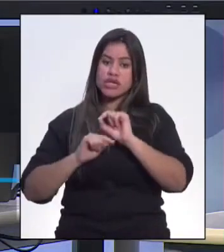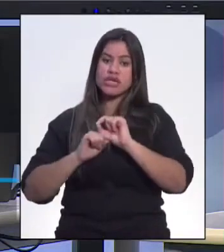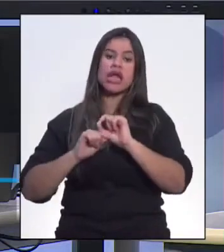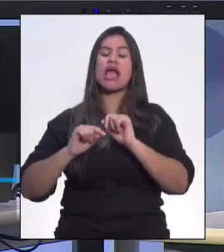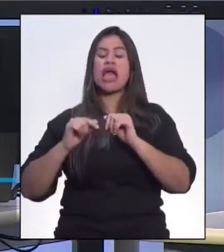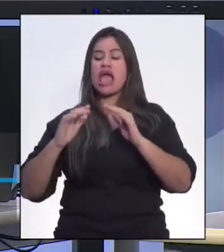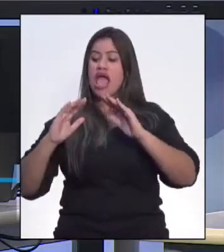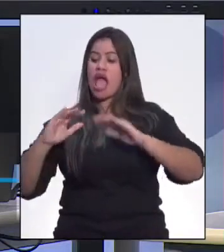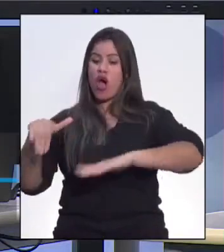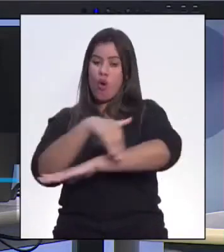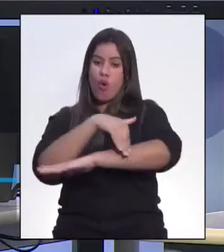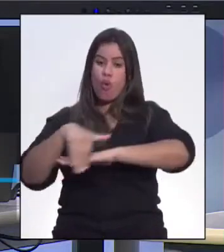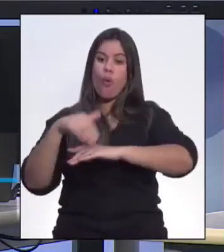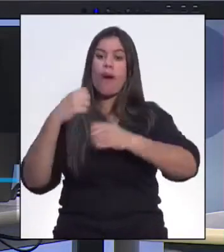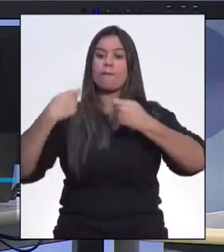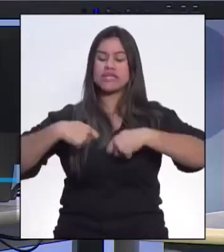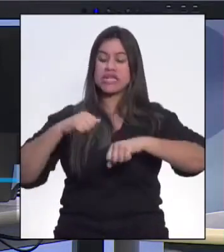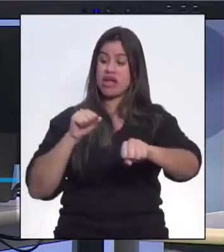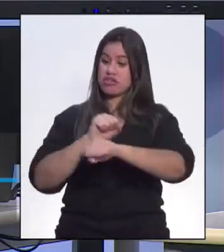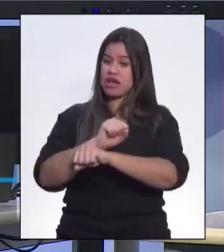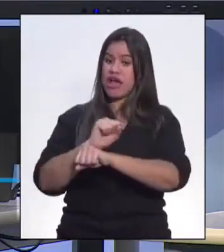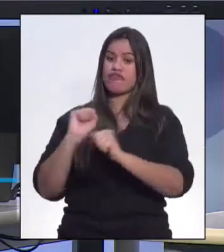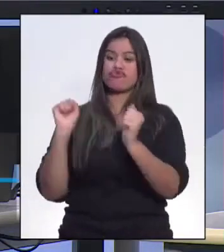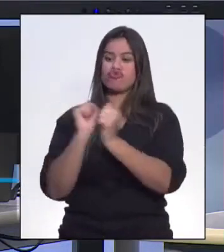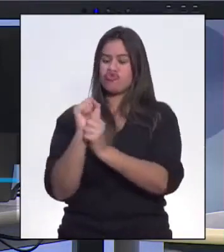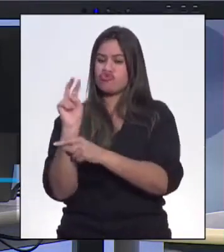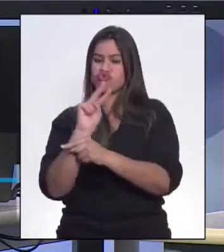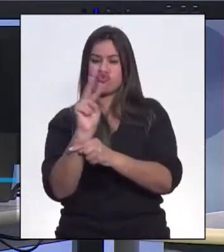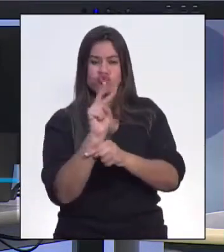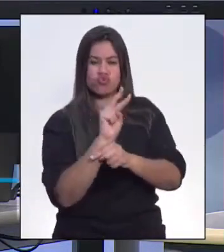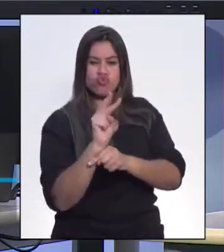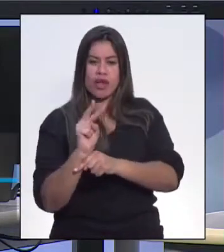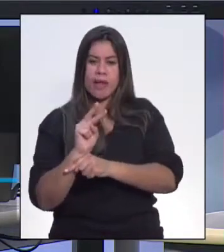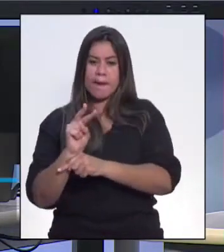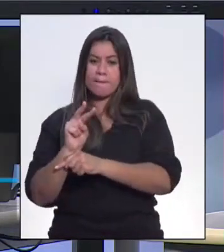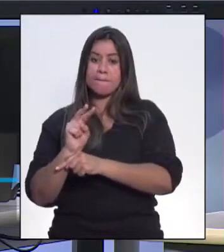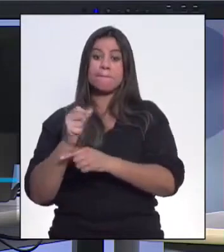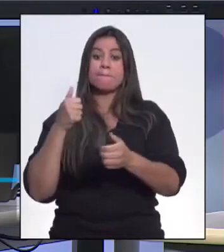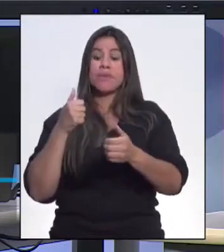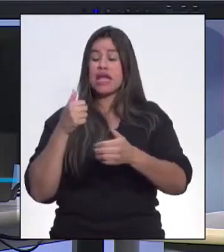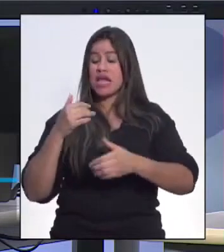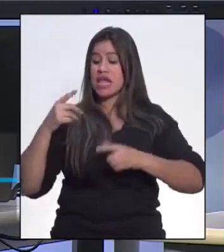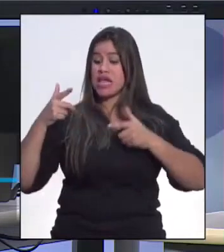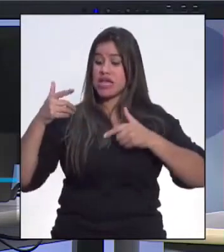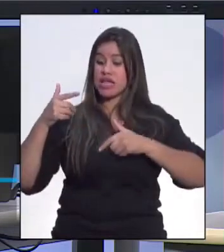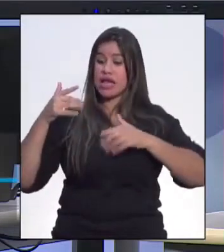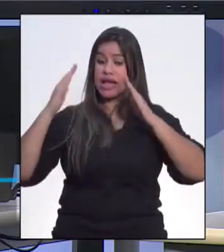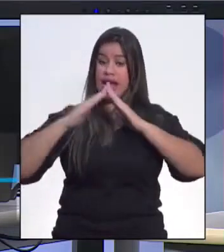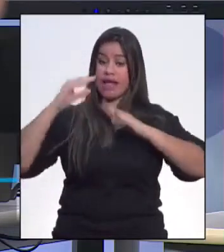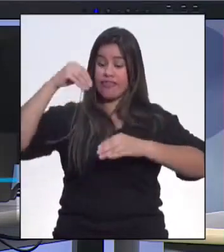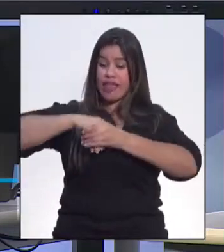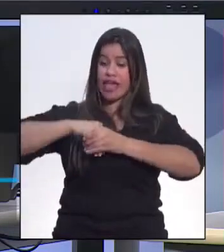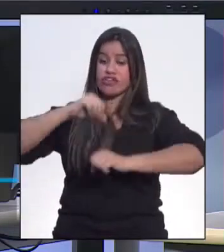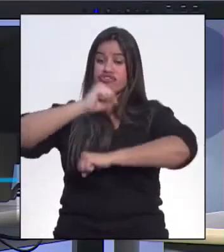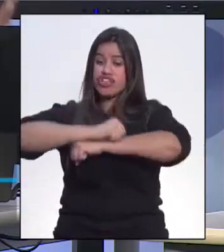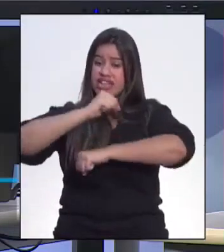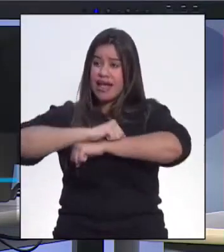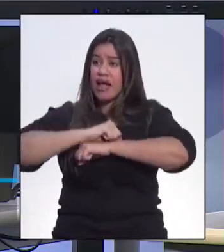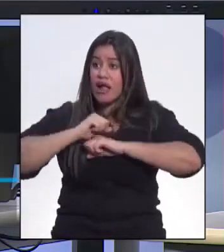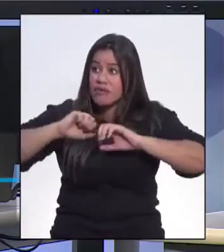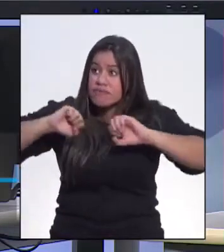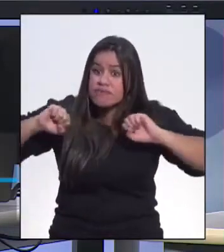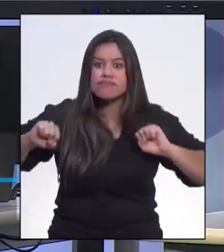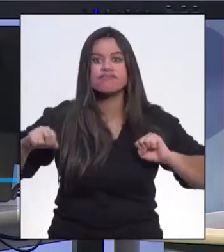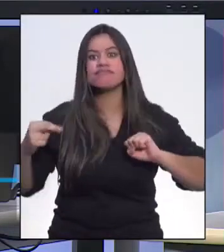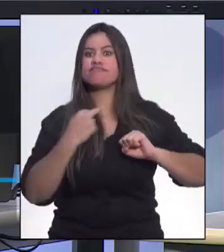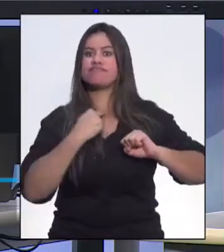na rua era fiscalizada por escravos, e elas não conseguiam nem chegar perto das janelas. Nós vemos isso retratado nas novelas e nos